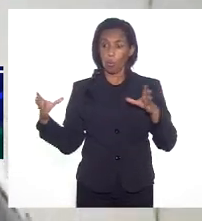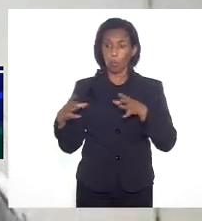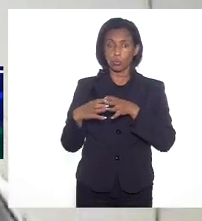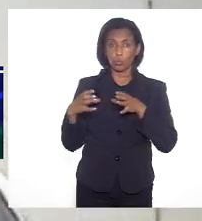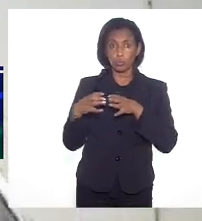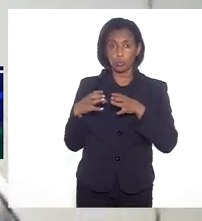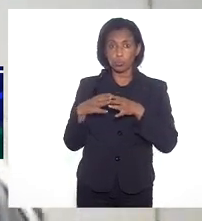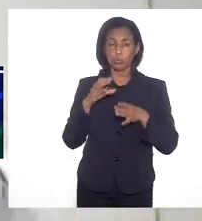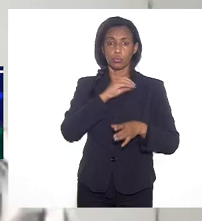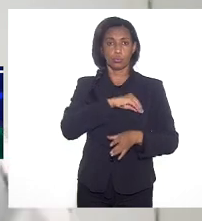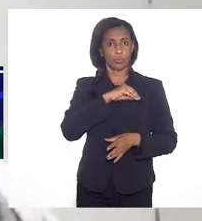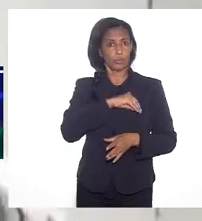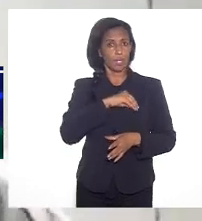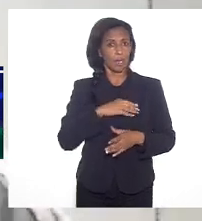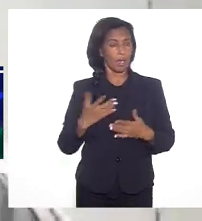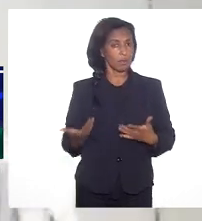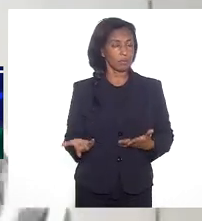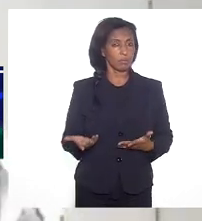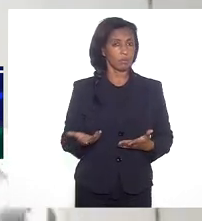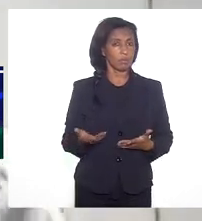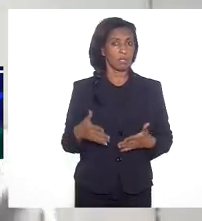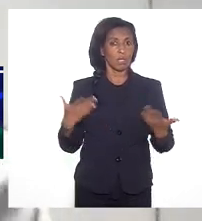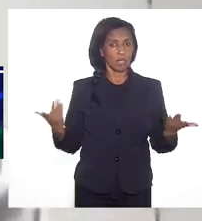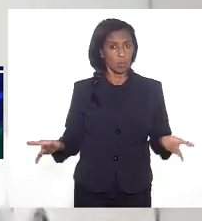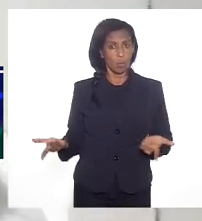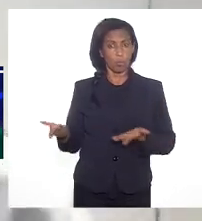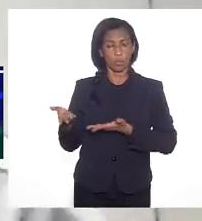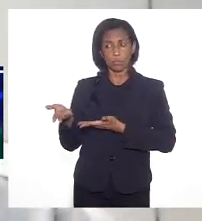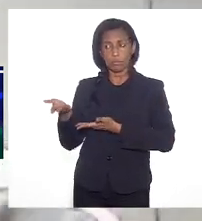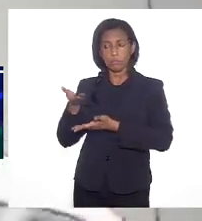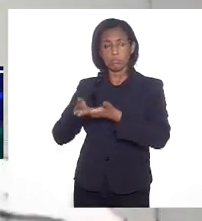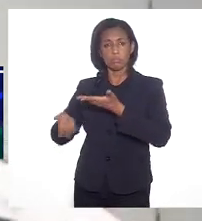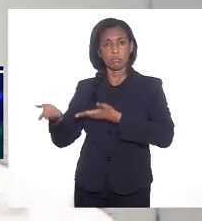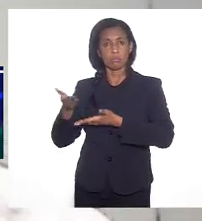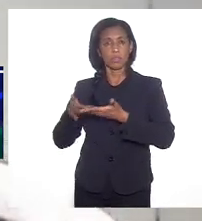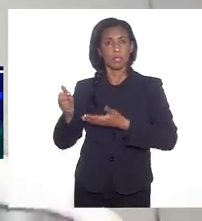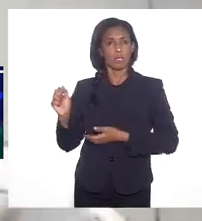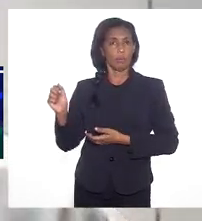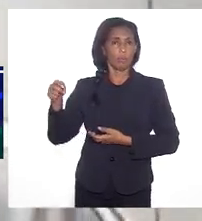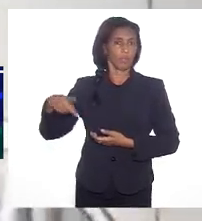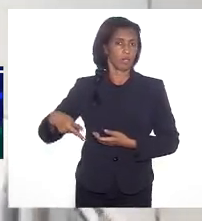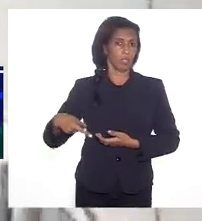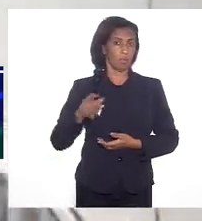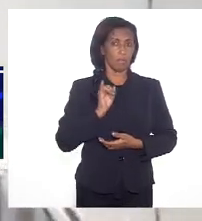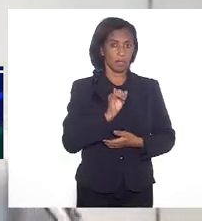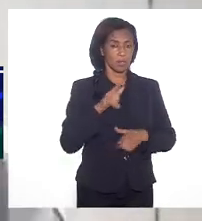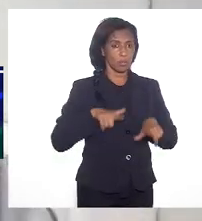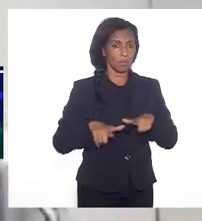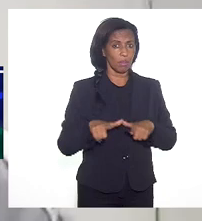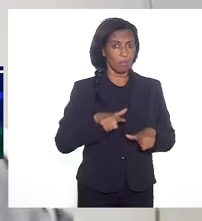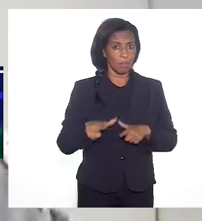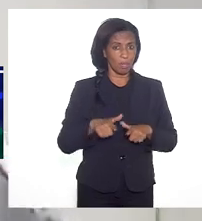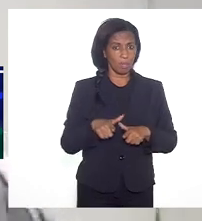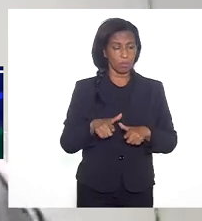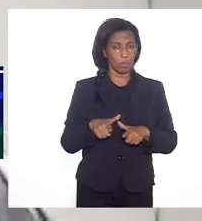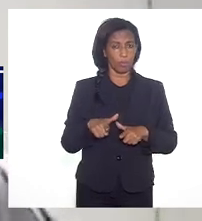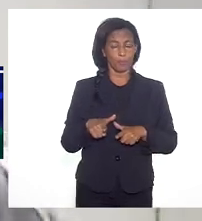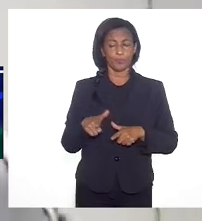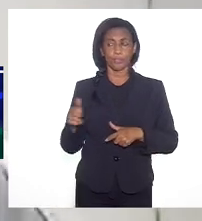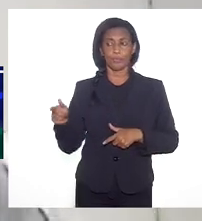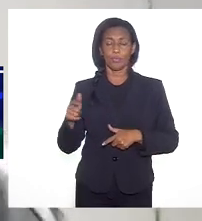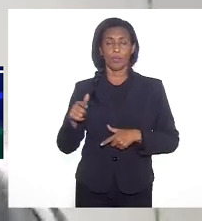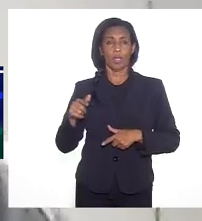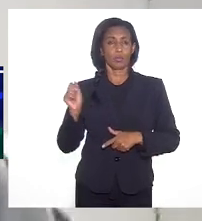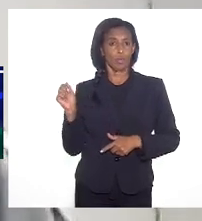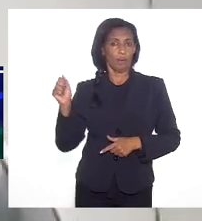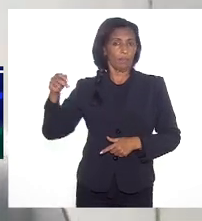dos seus salários e com isso financiaram as suas aposentadorias mas se o trabalhador financiou a sua aposentadoria se